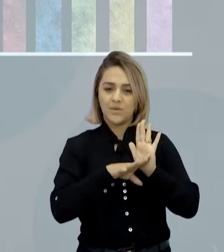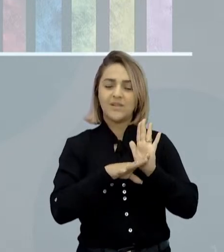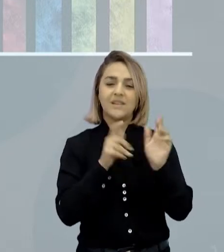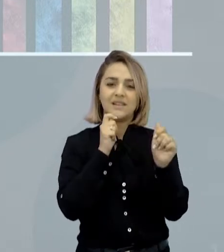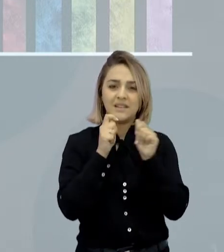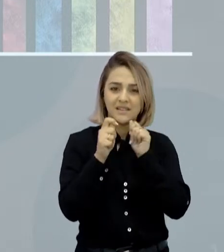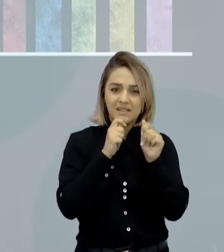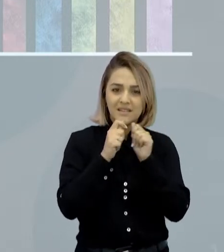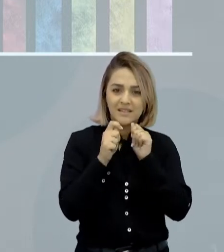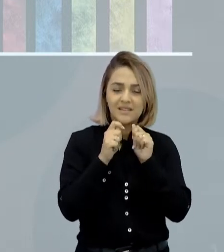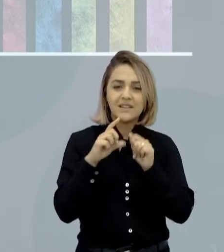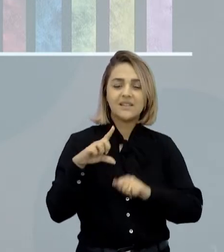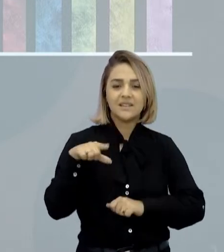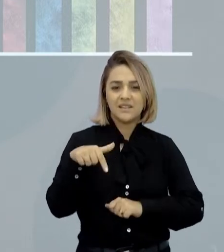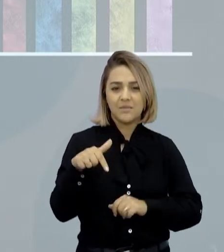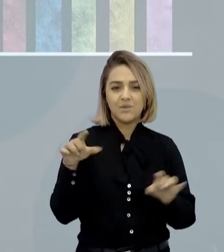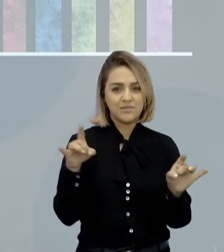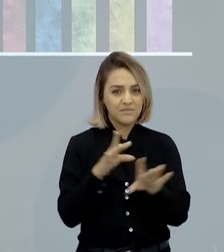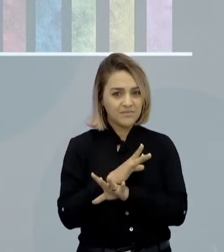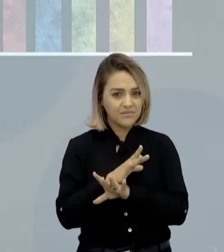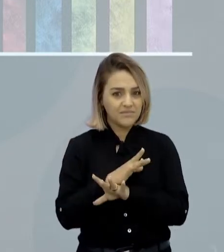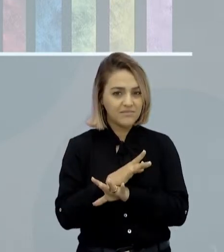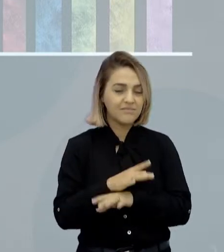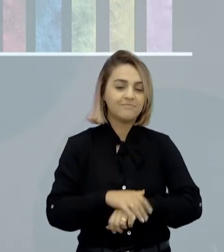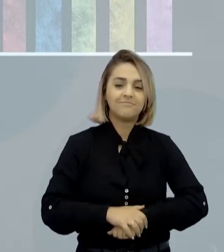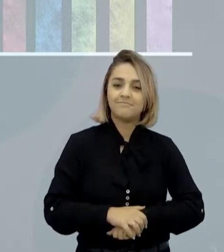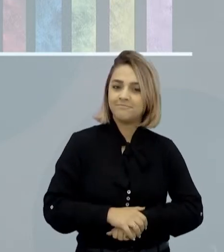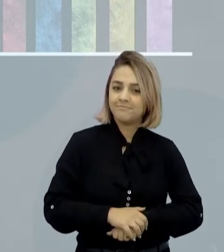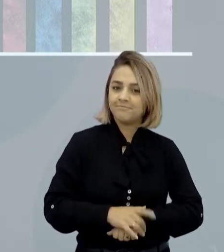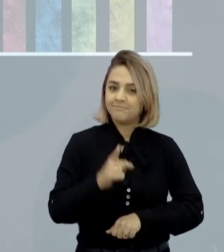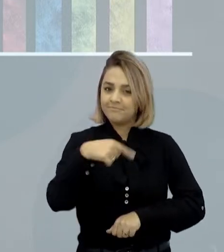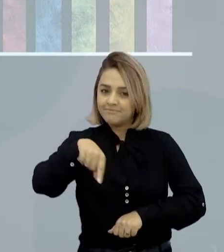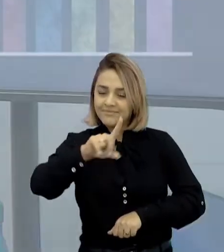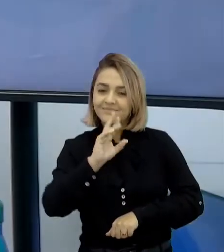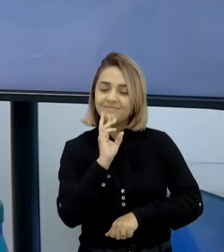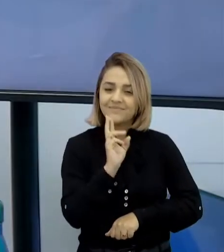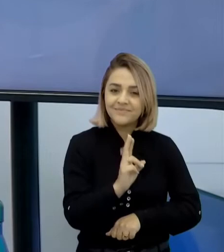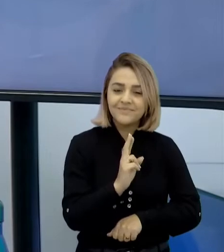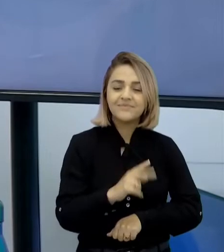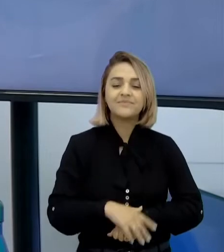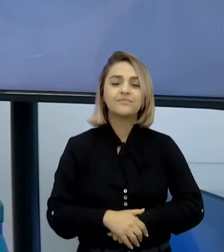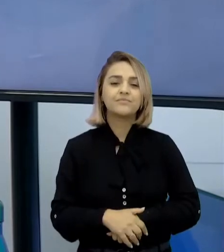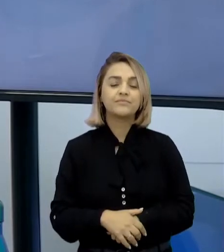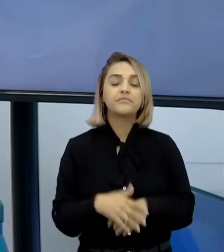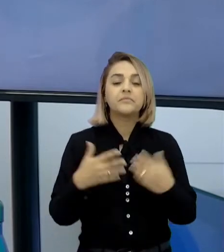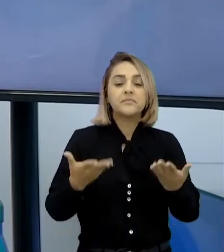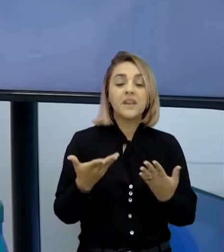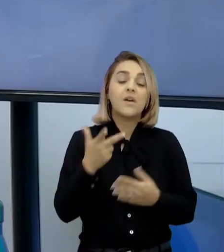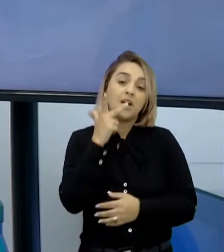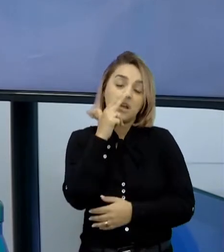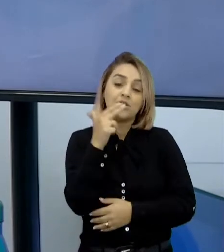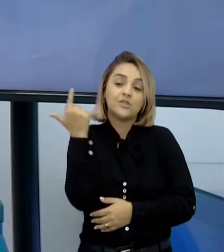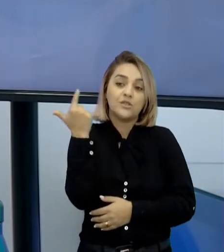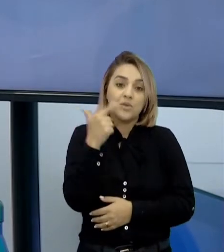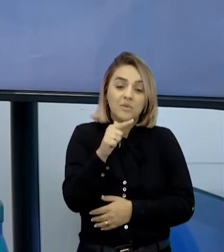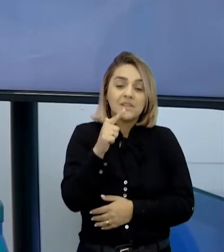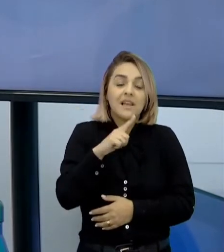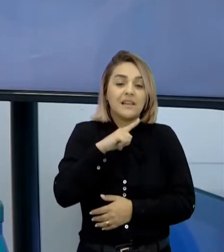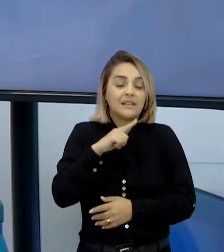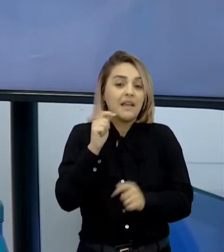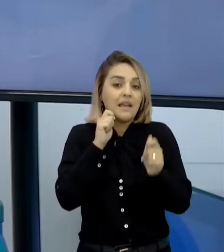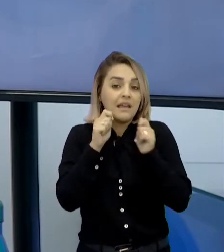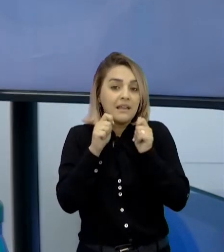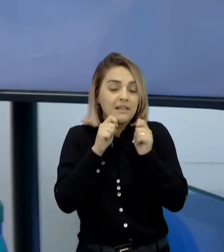entrevista após a sua finalização? Justifique, né? Então, será que a gente consegue fazer aí uma